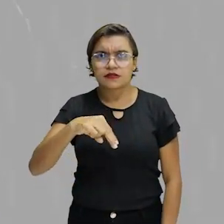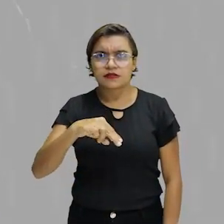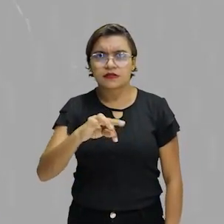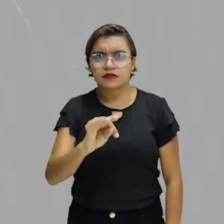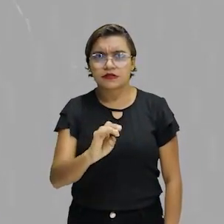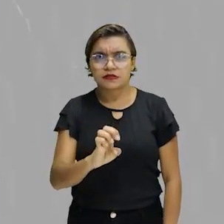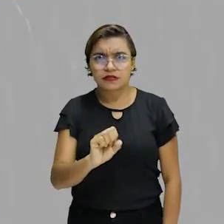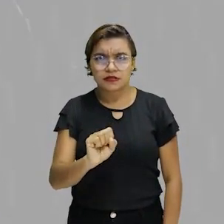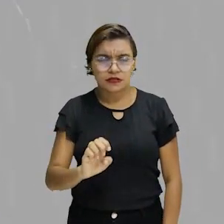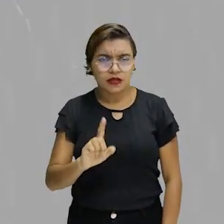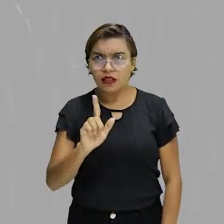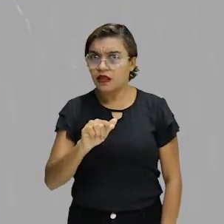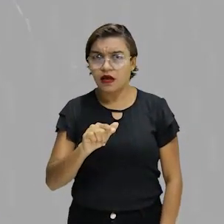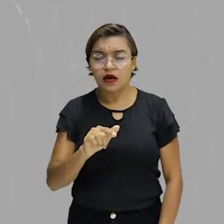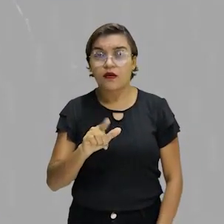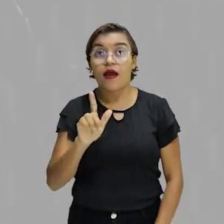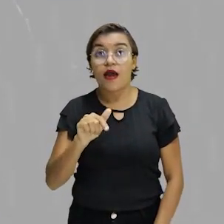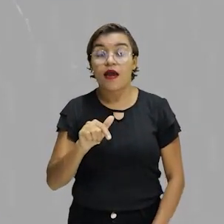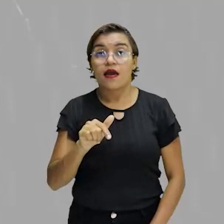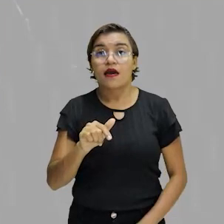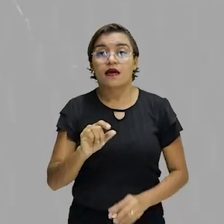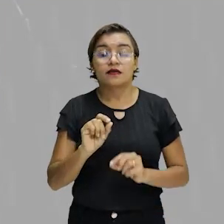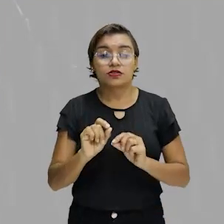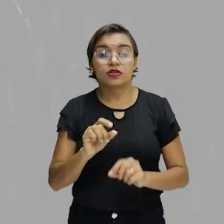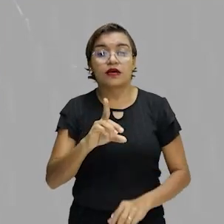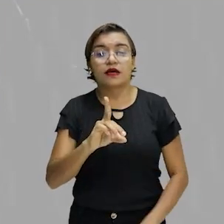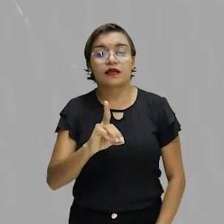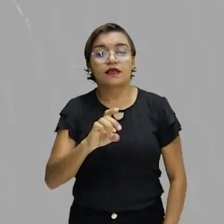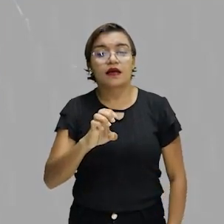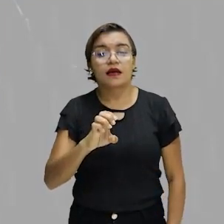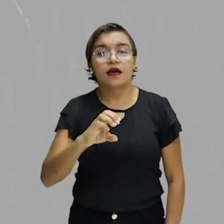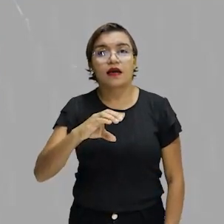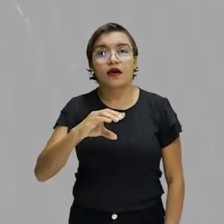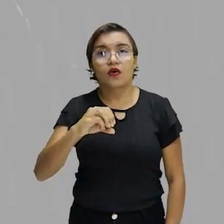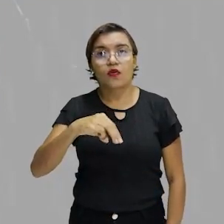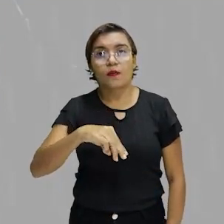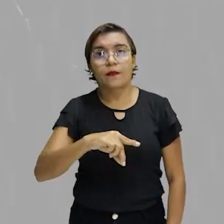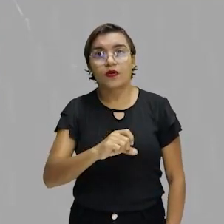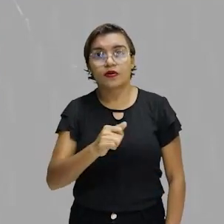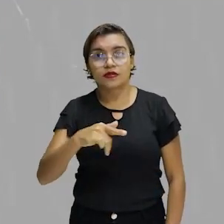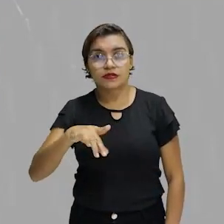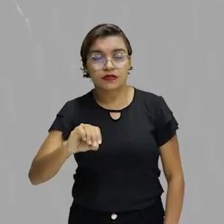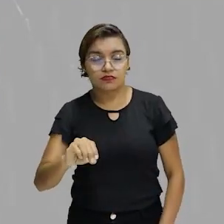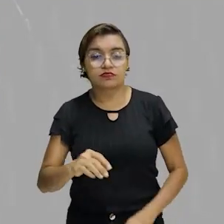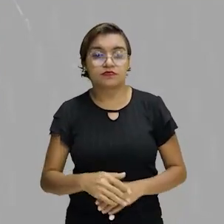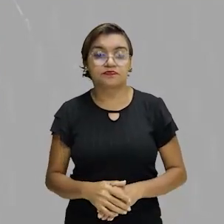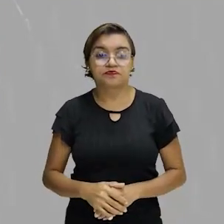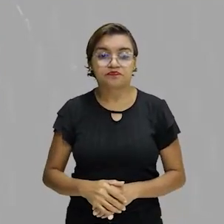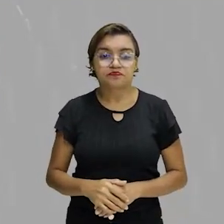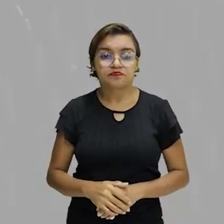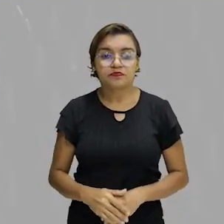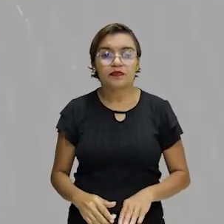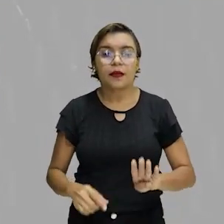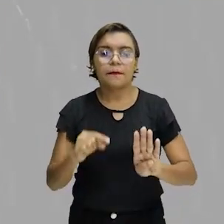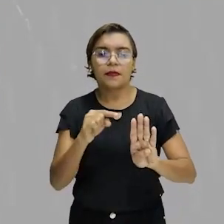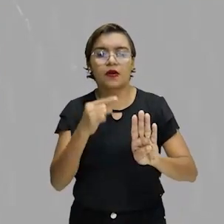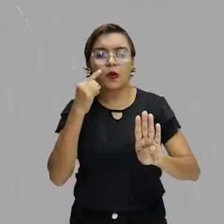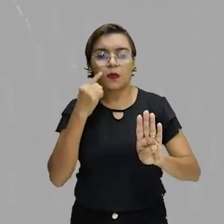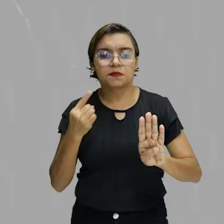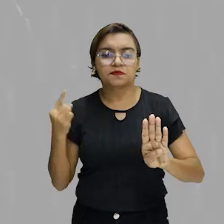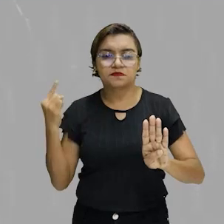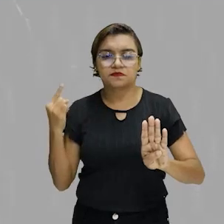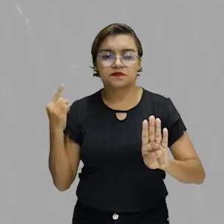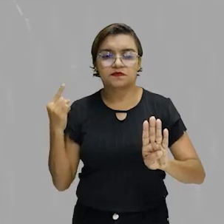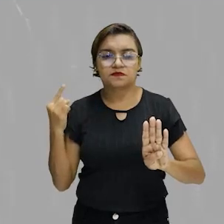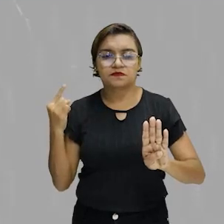reação de decomposição letra b a reação 3 é de adição adição é